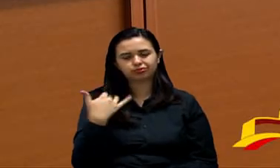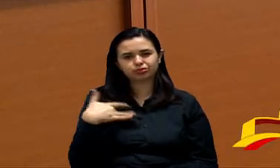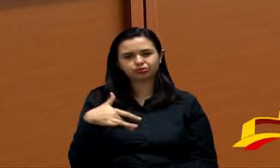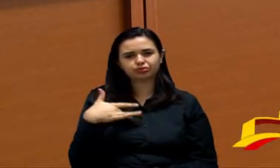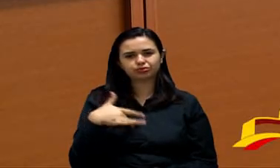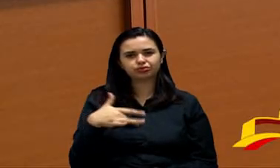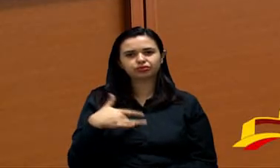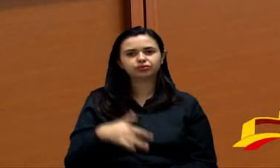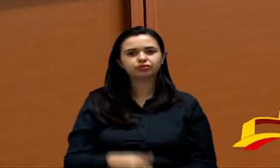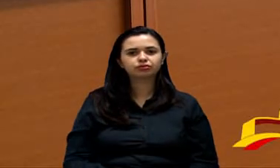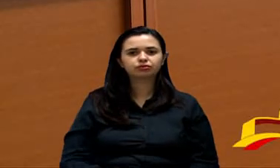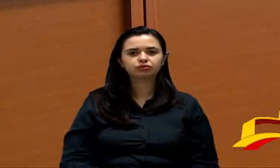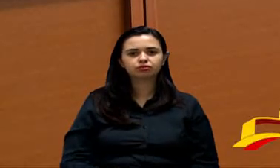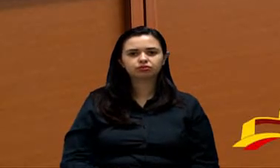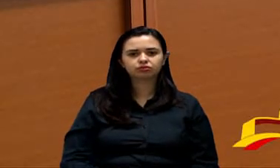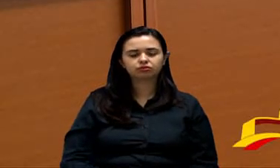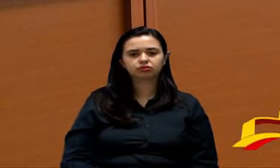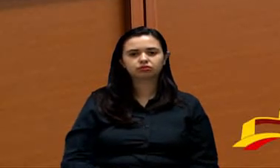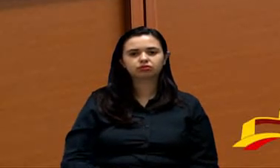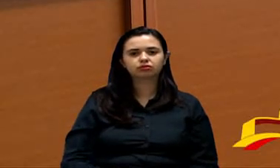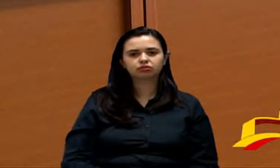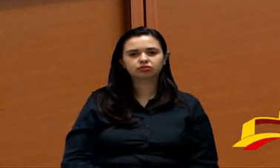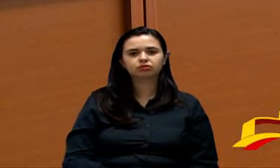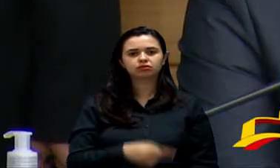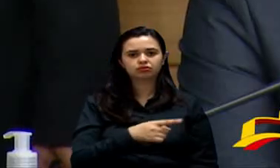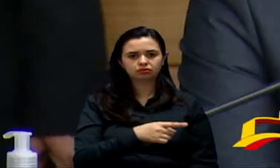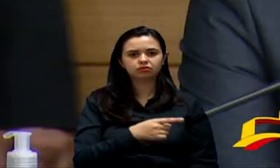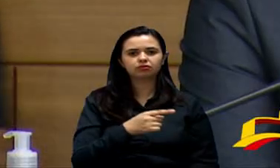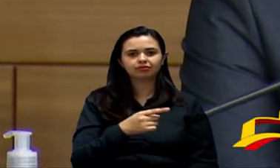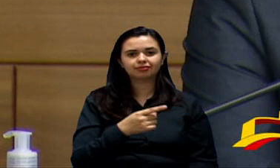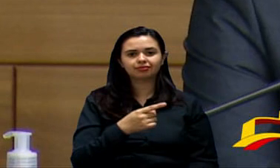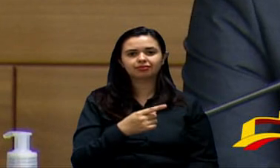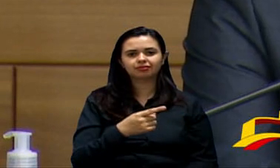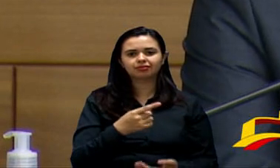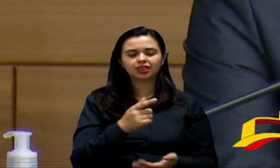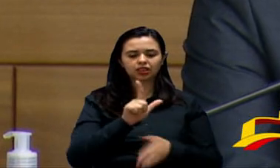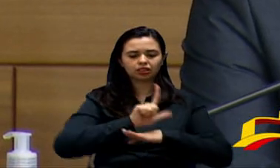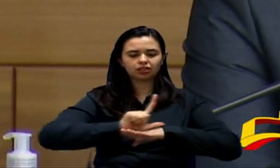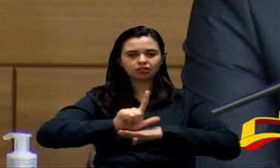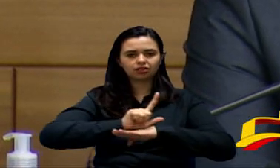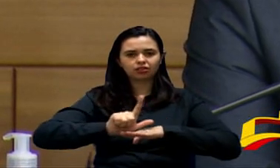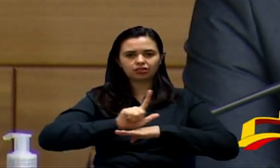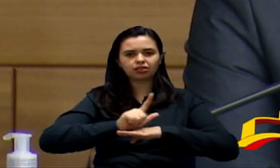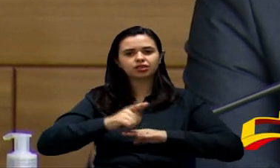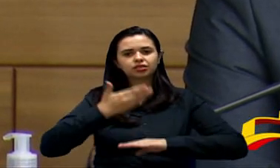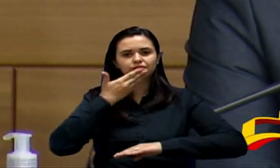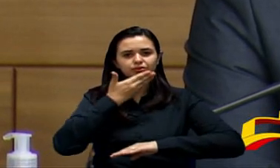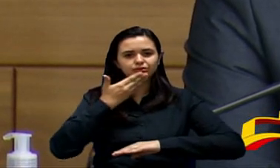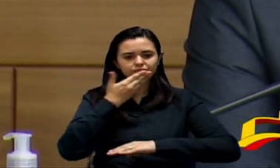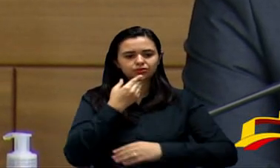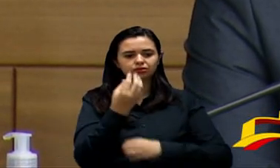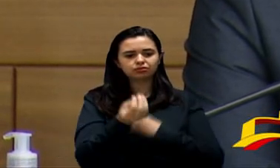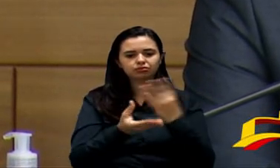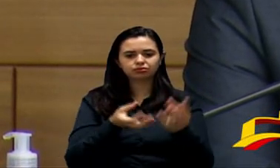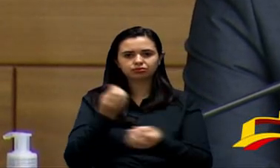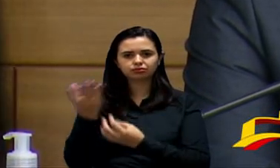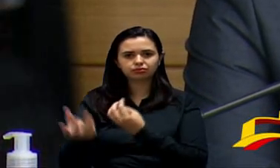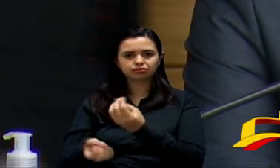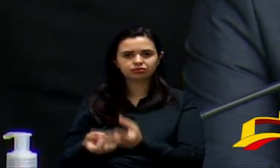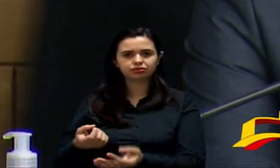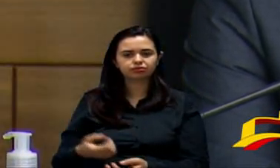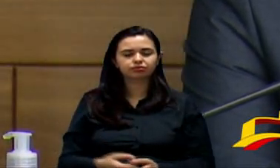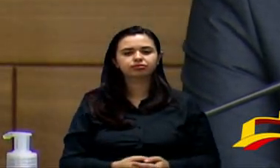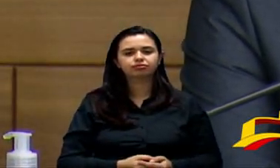Olha, a fornecedora, né, é uma de doces aí do João Donizete. Ele tinha um grande, né,